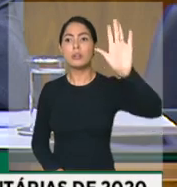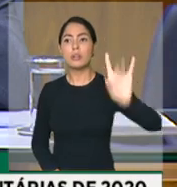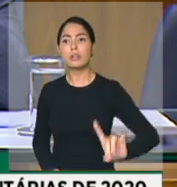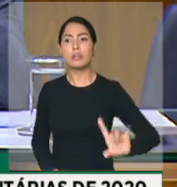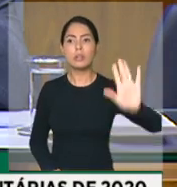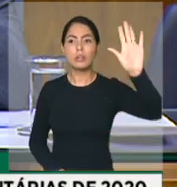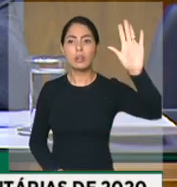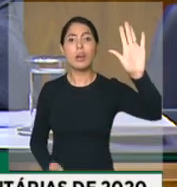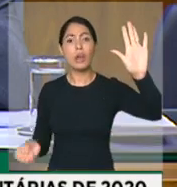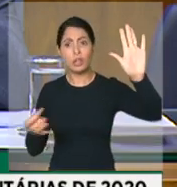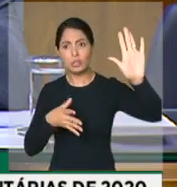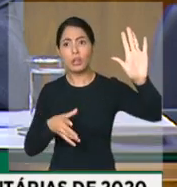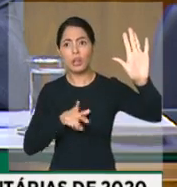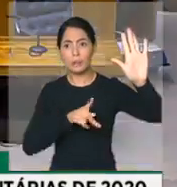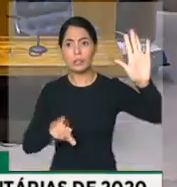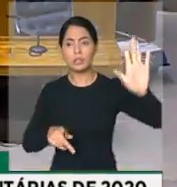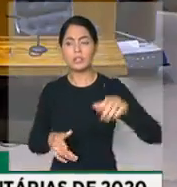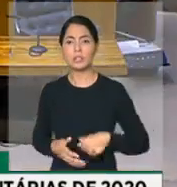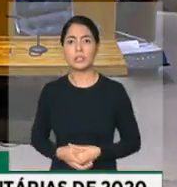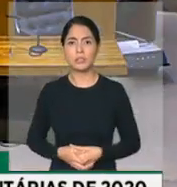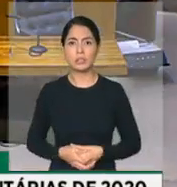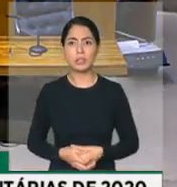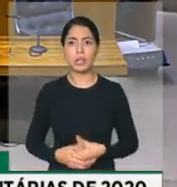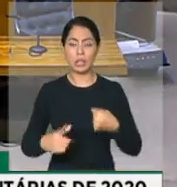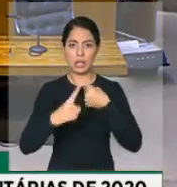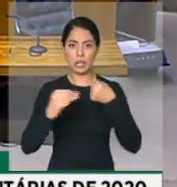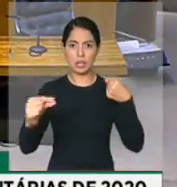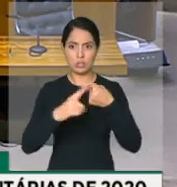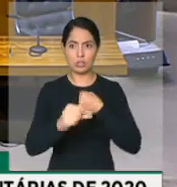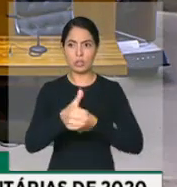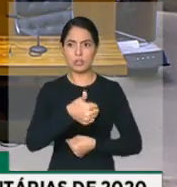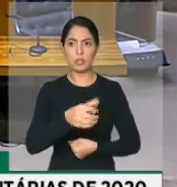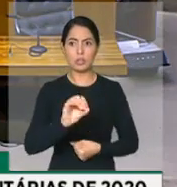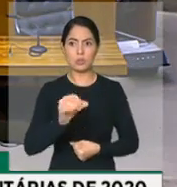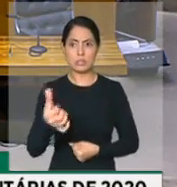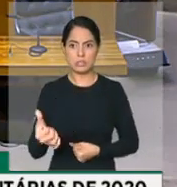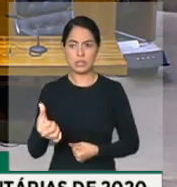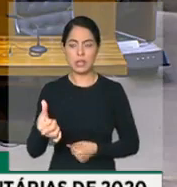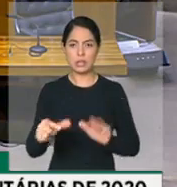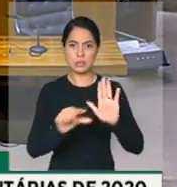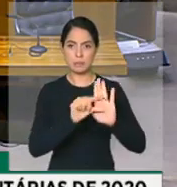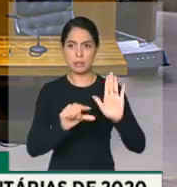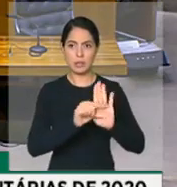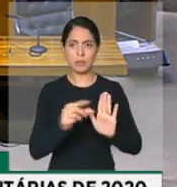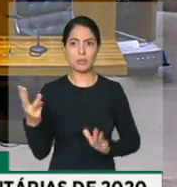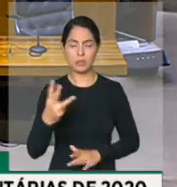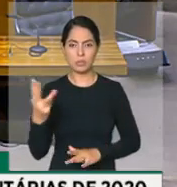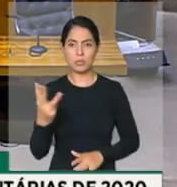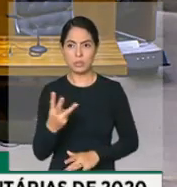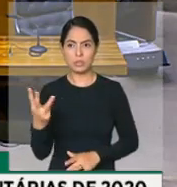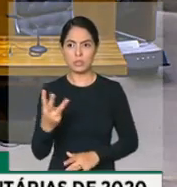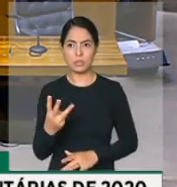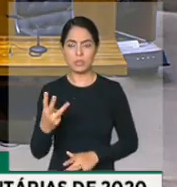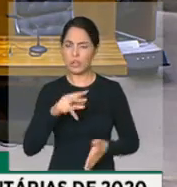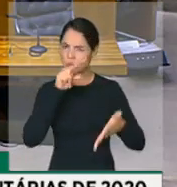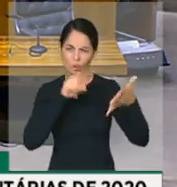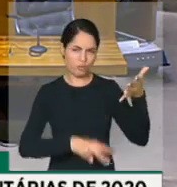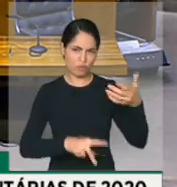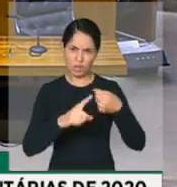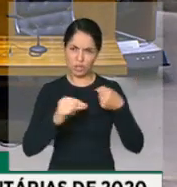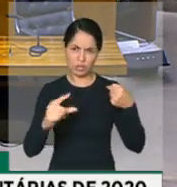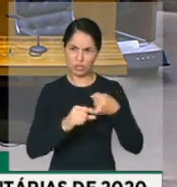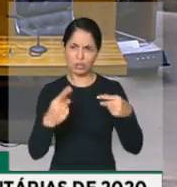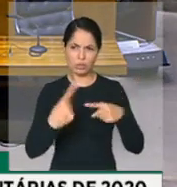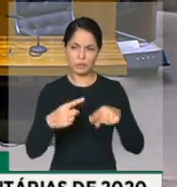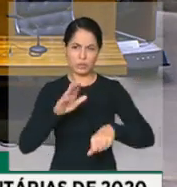Questão de ordem. Uma nova questão de ordem. Segundo o artigo 106, do parágrafo 3º do Regimento Comum, não vou ler todos os artigos, porque não